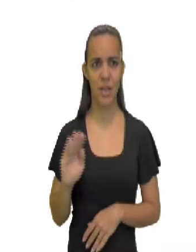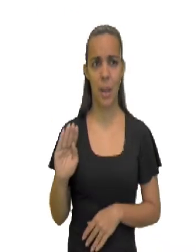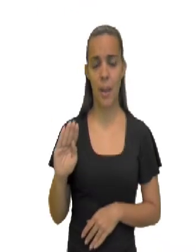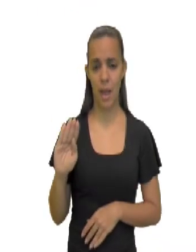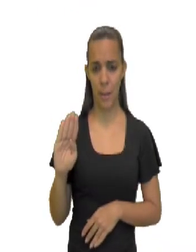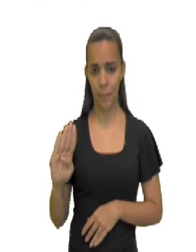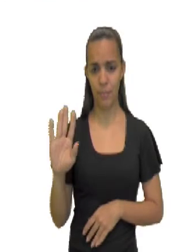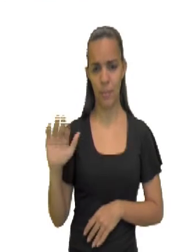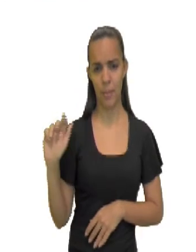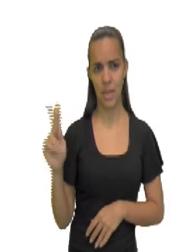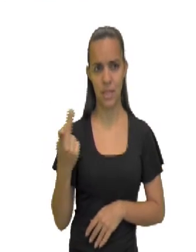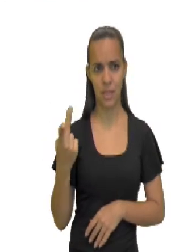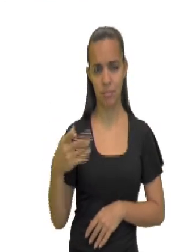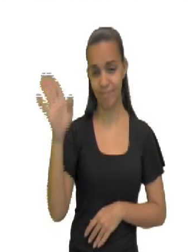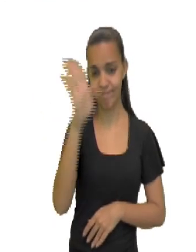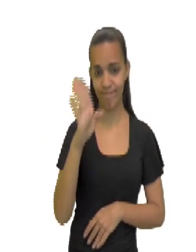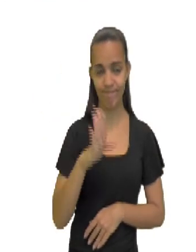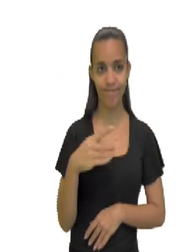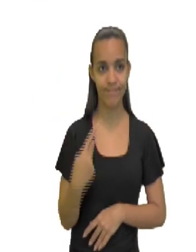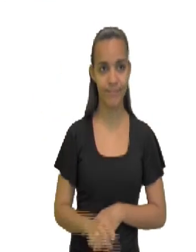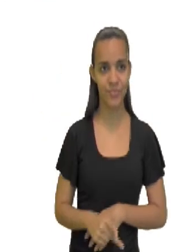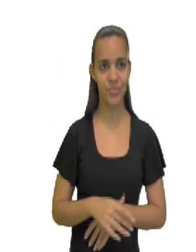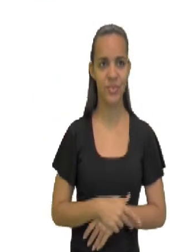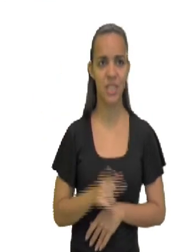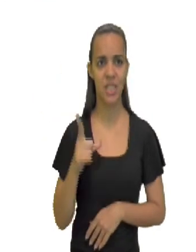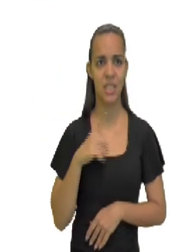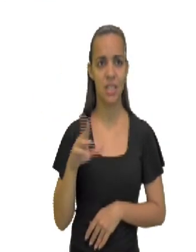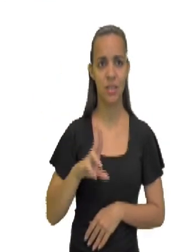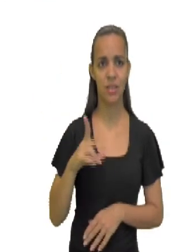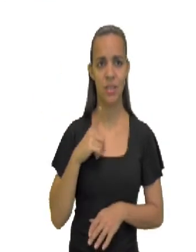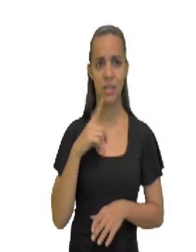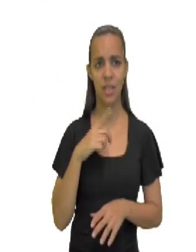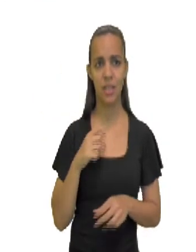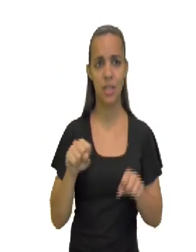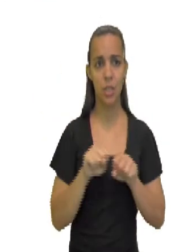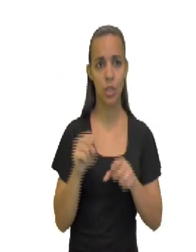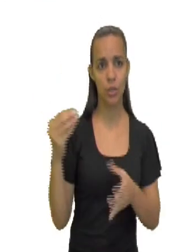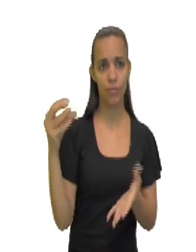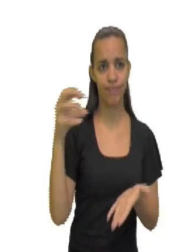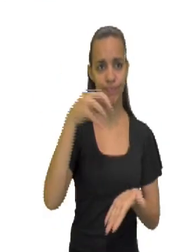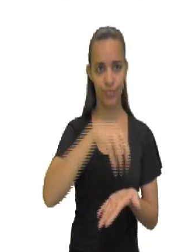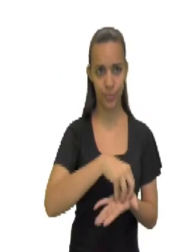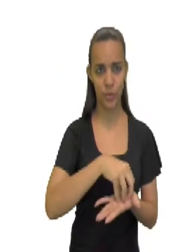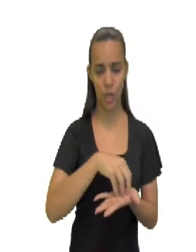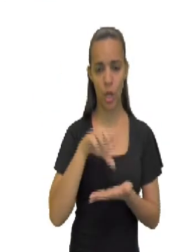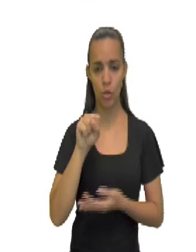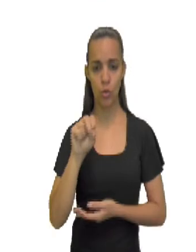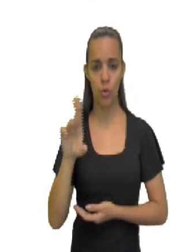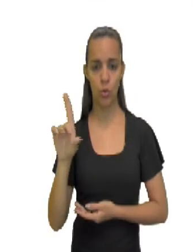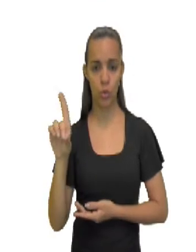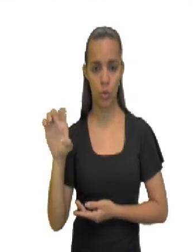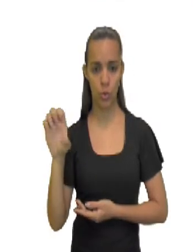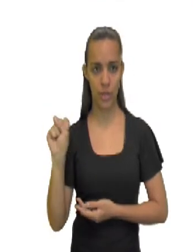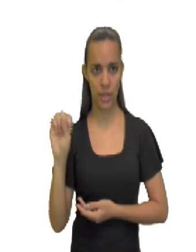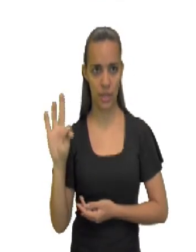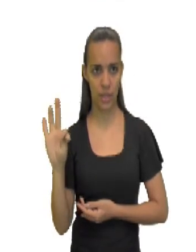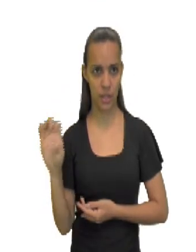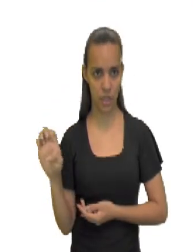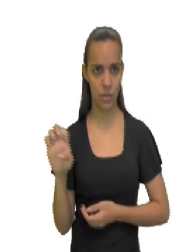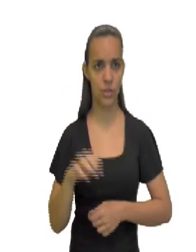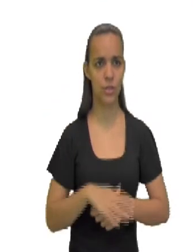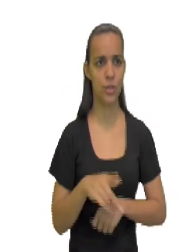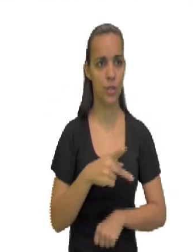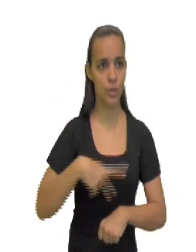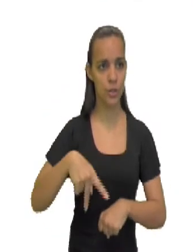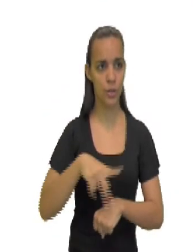hidrográfica brasileira que está situada na região sudeste. Eu quero que você faça o seguinte comigo. Eu